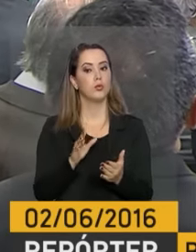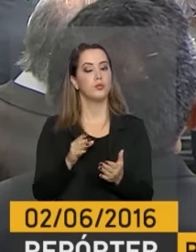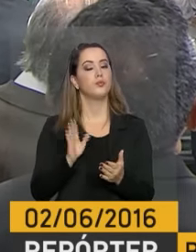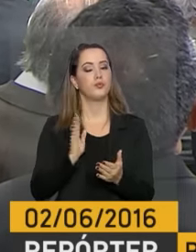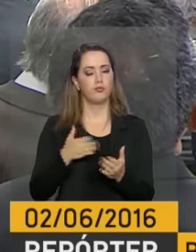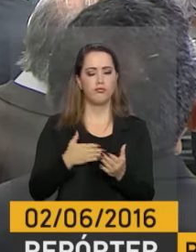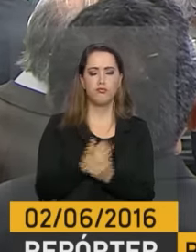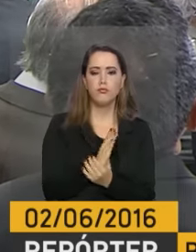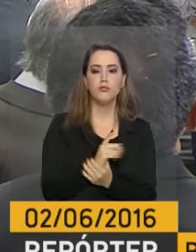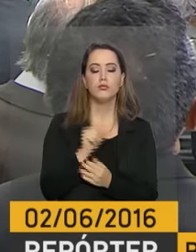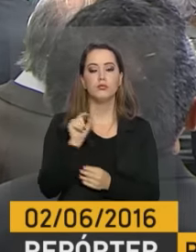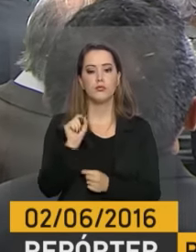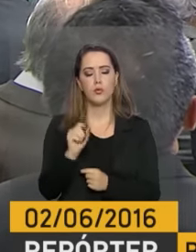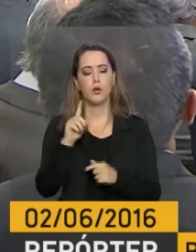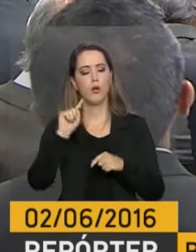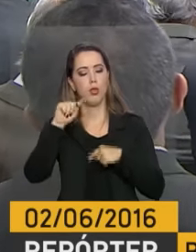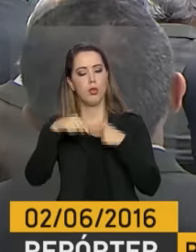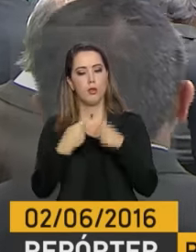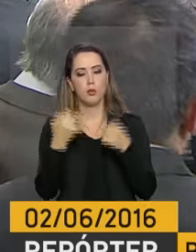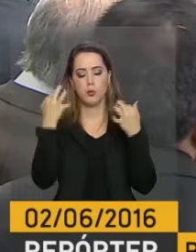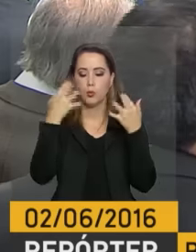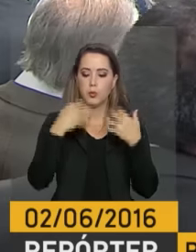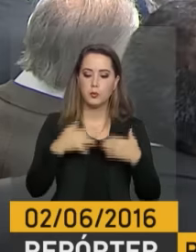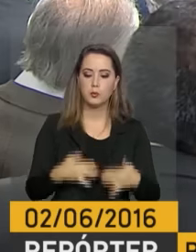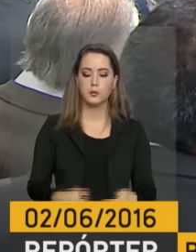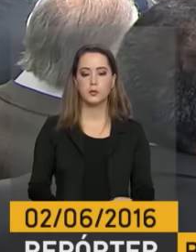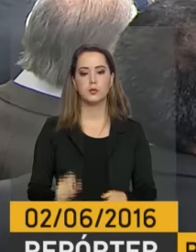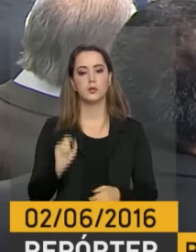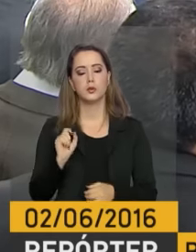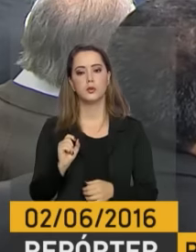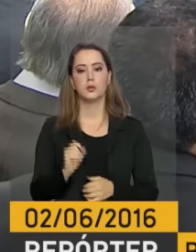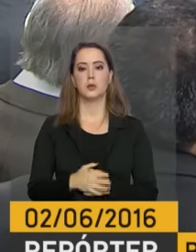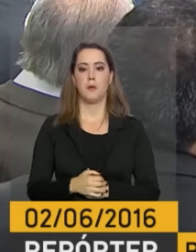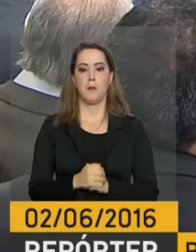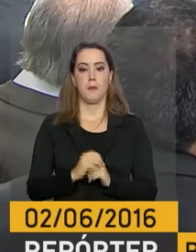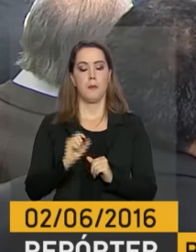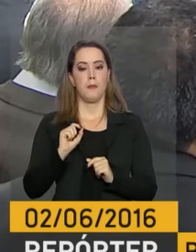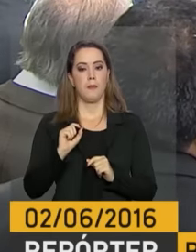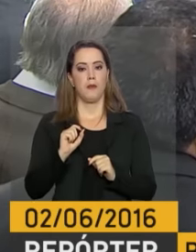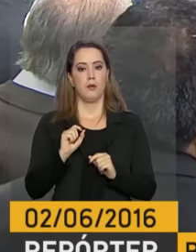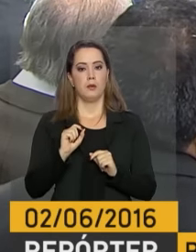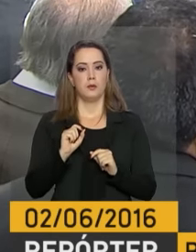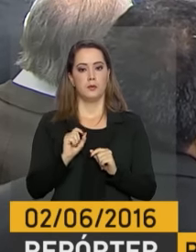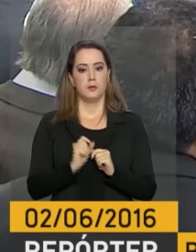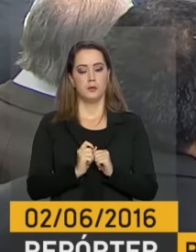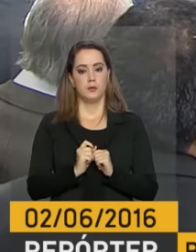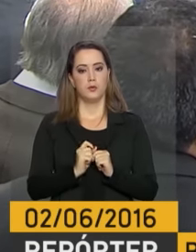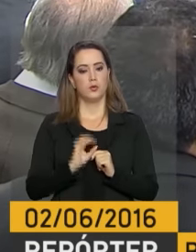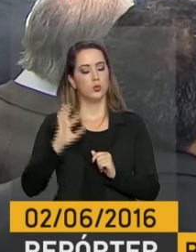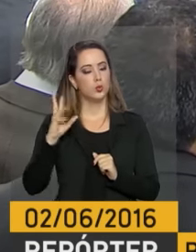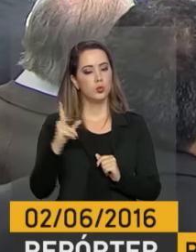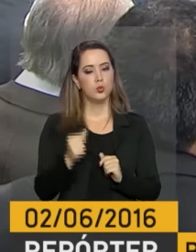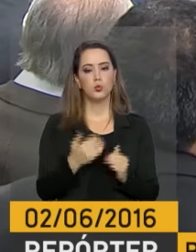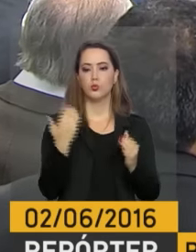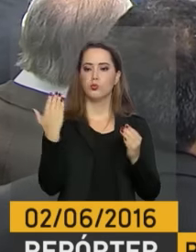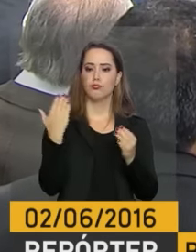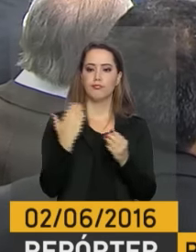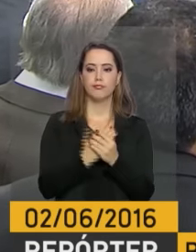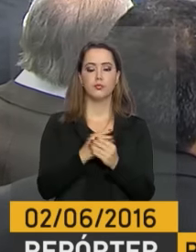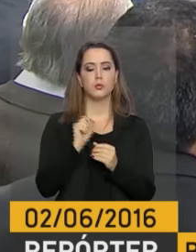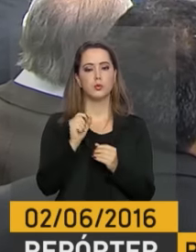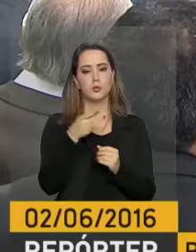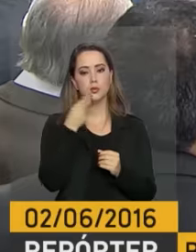e o próprio presidente Jacobo se dispôs a isso também, haverá esclarecimentos em relação a esses projetos que dizem respeito